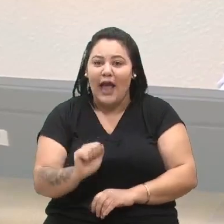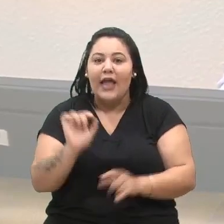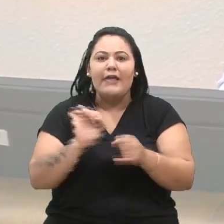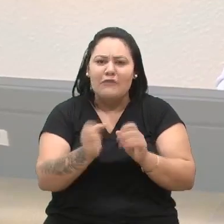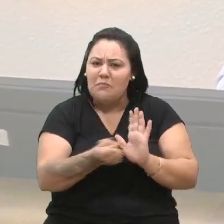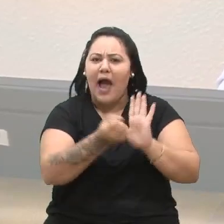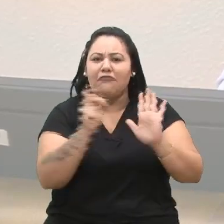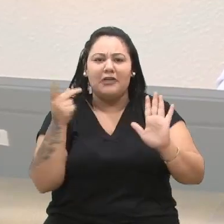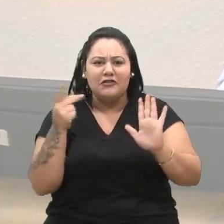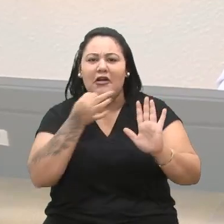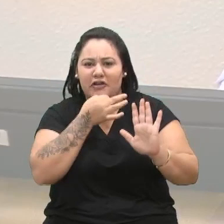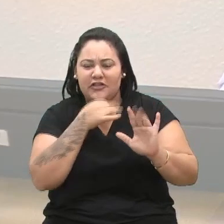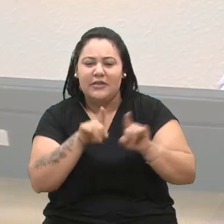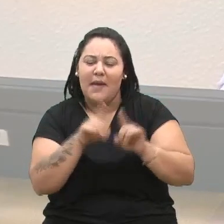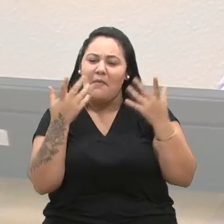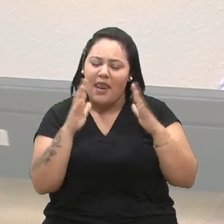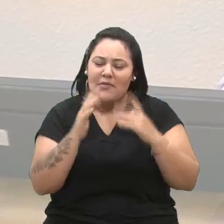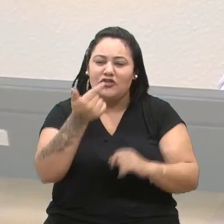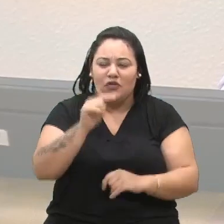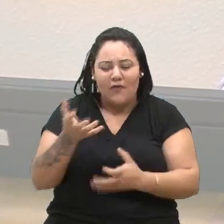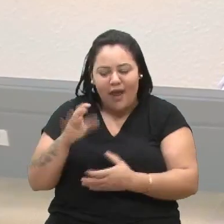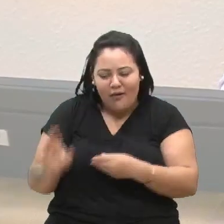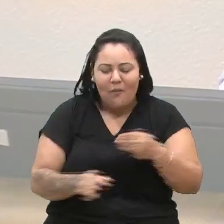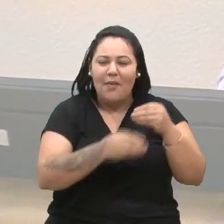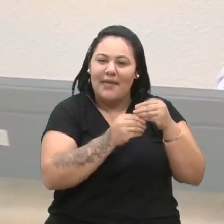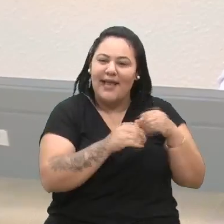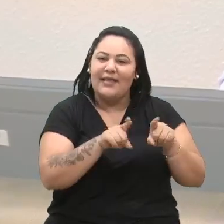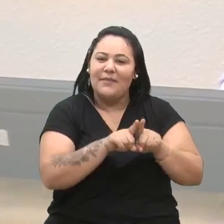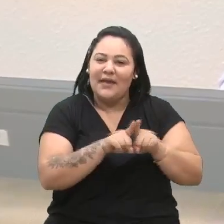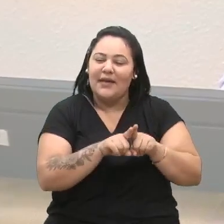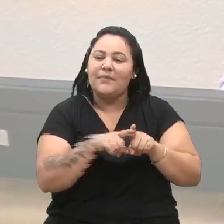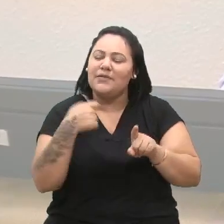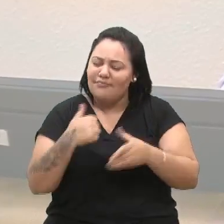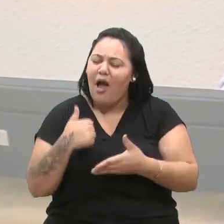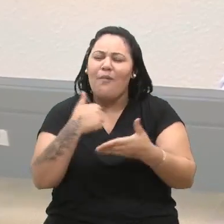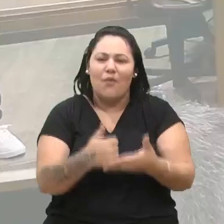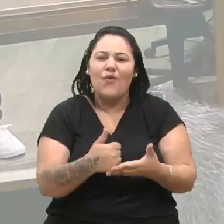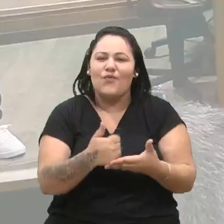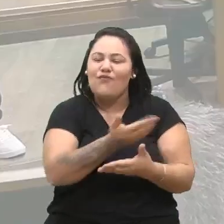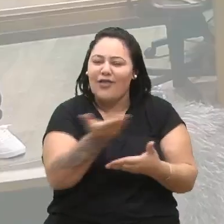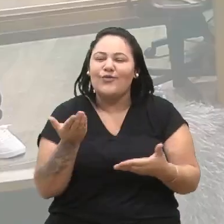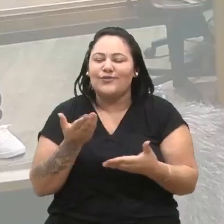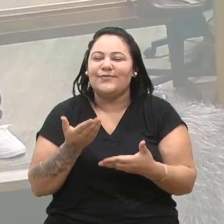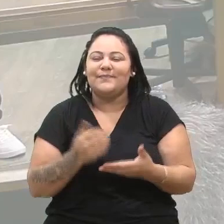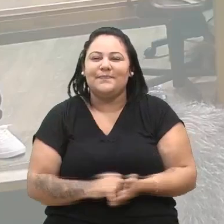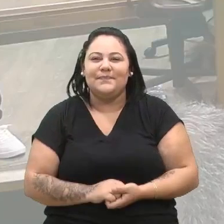uma vez, e quero me somar junto aí, que nós temos que dar todo o apoio possível para eles. Obrigado, Obrigada,